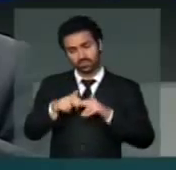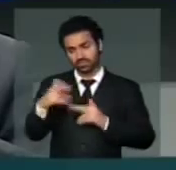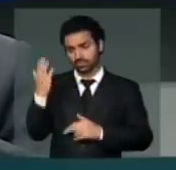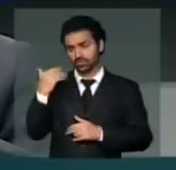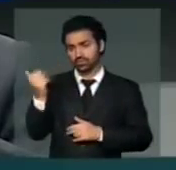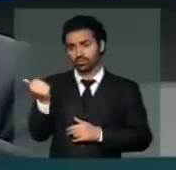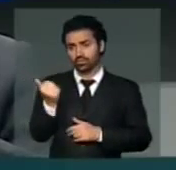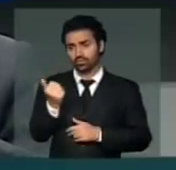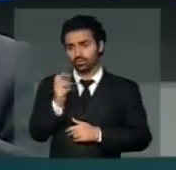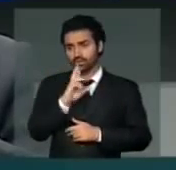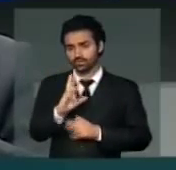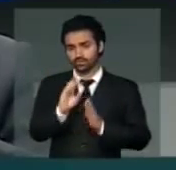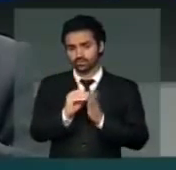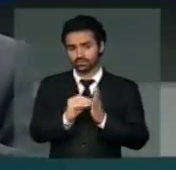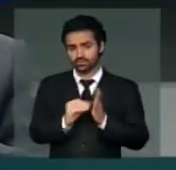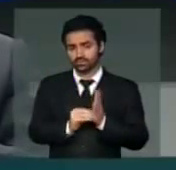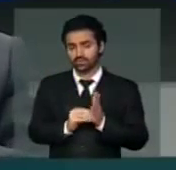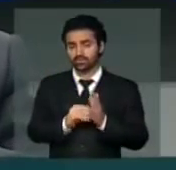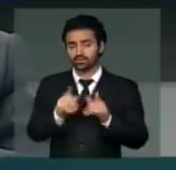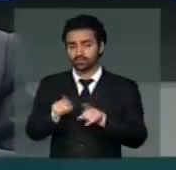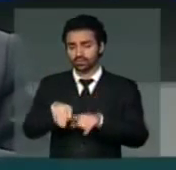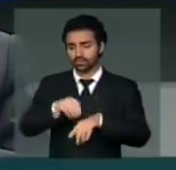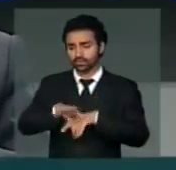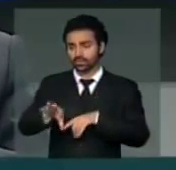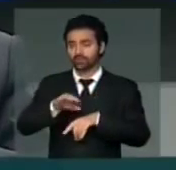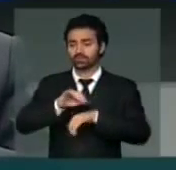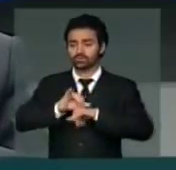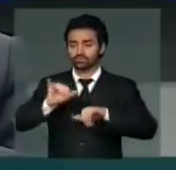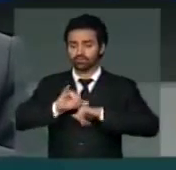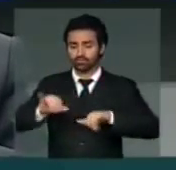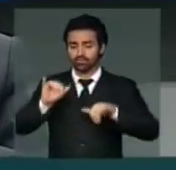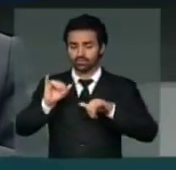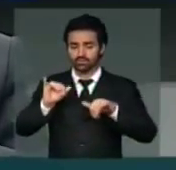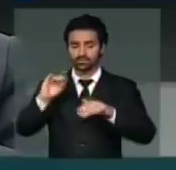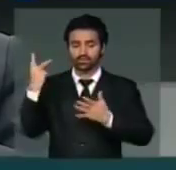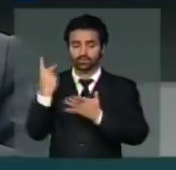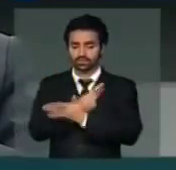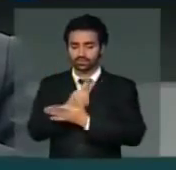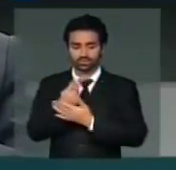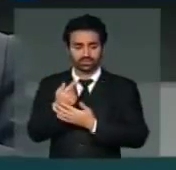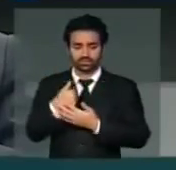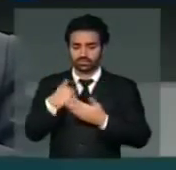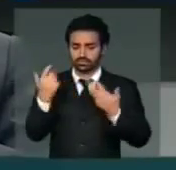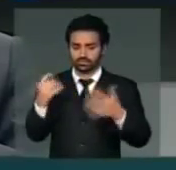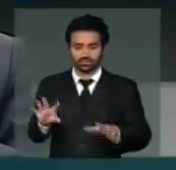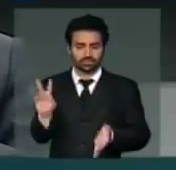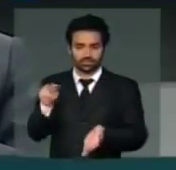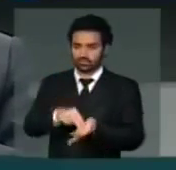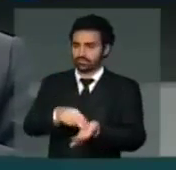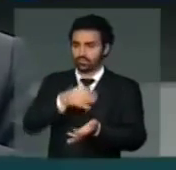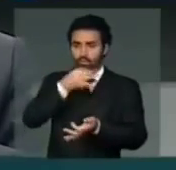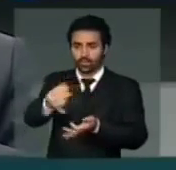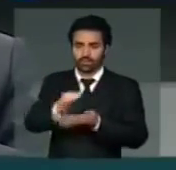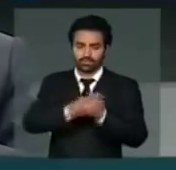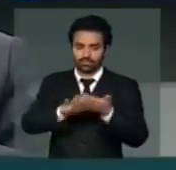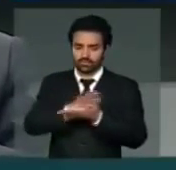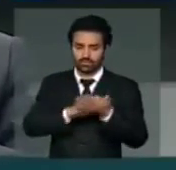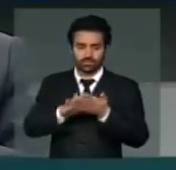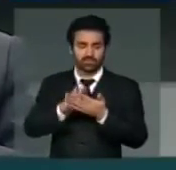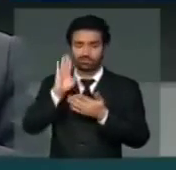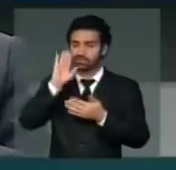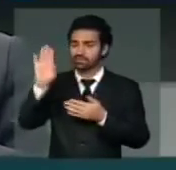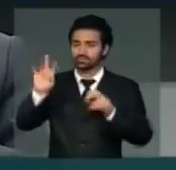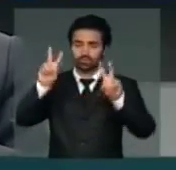convocado. E trazer informações sobre fatos. Eu não vim aqui para dar opiniões, muito menos de caráter